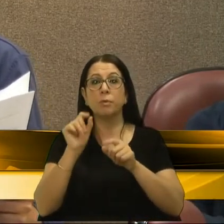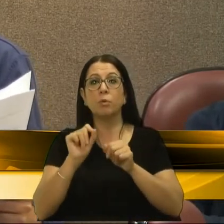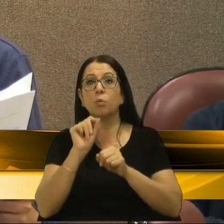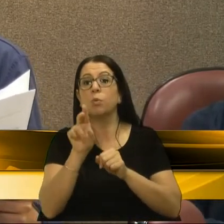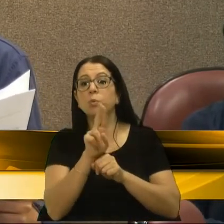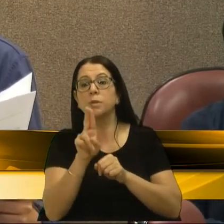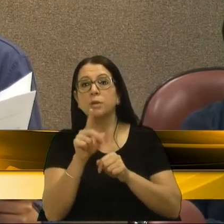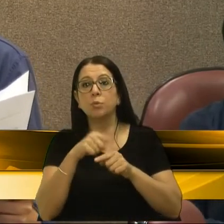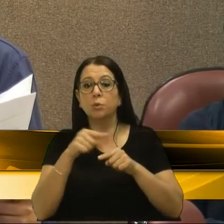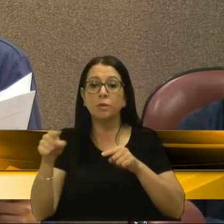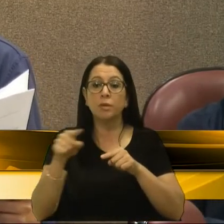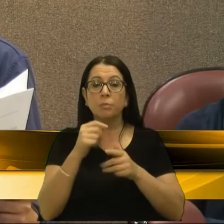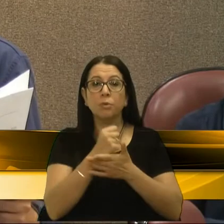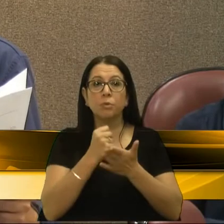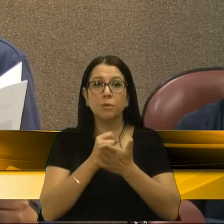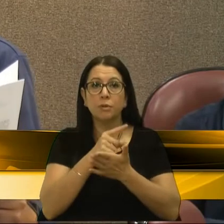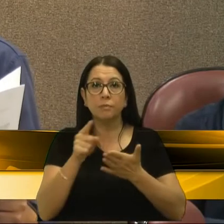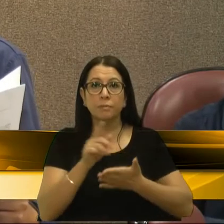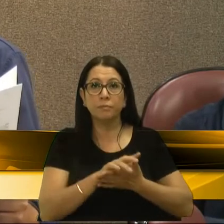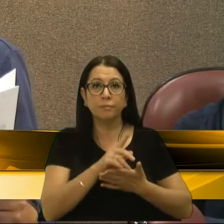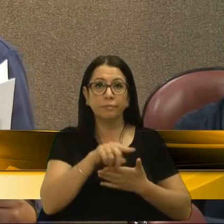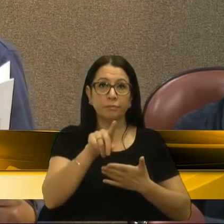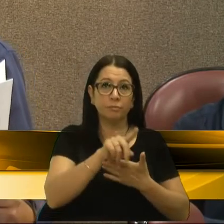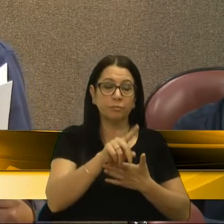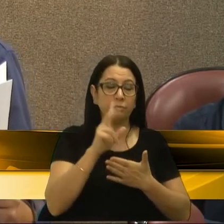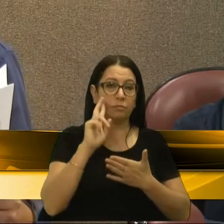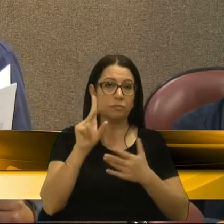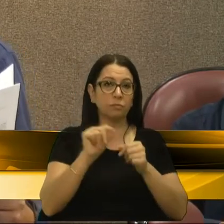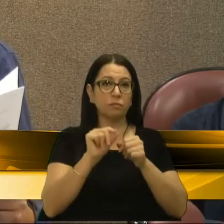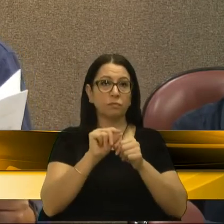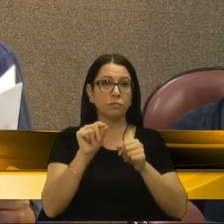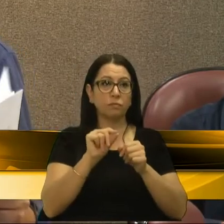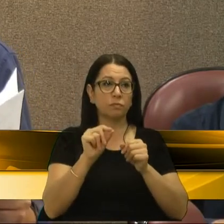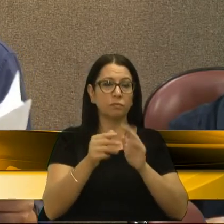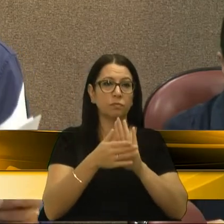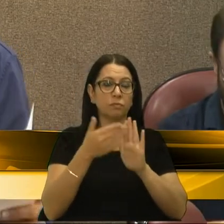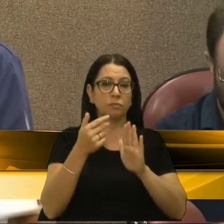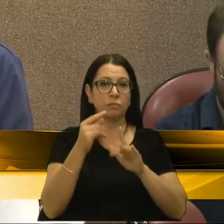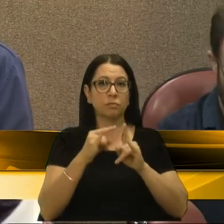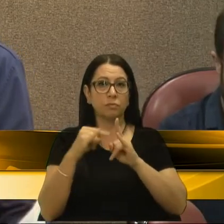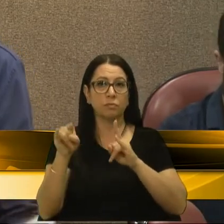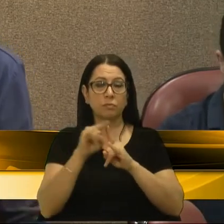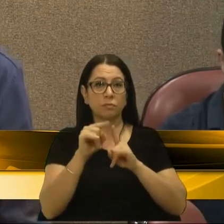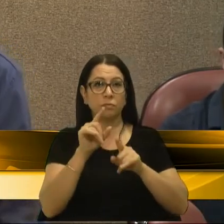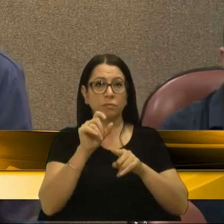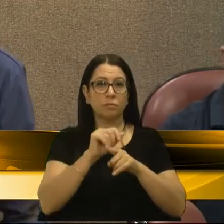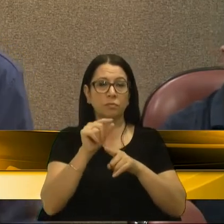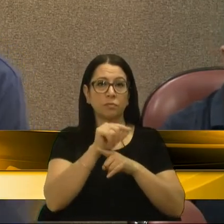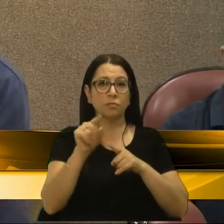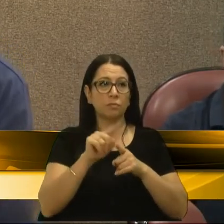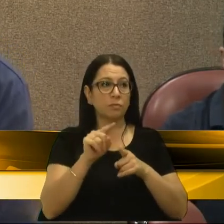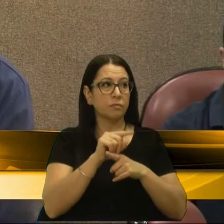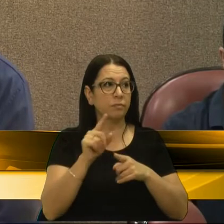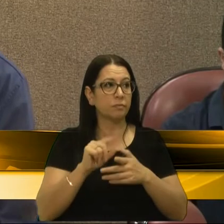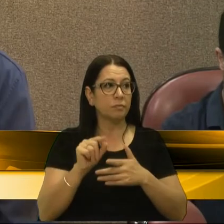Qual a vigência do contrato? C. Se não está ocupado, quando for desocupado o imóvel? D. Qual o valor mensal do aluguel deste imóvel?